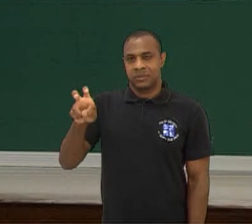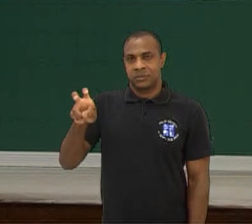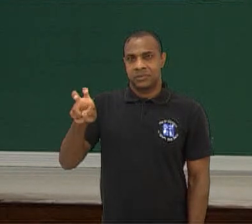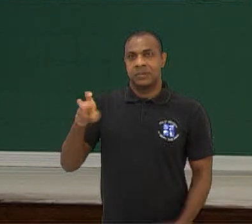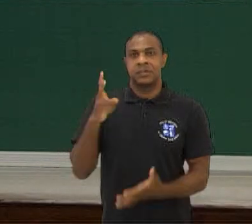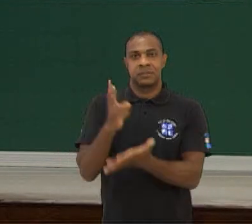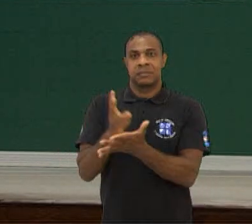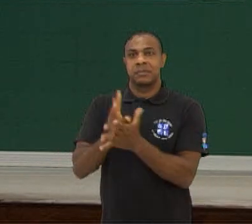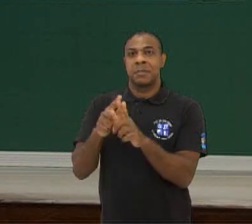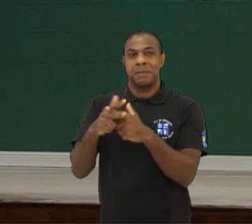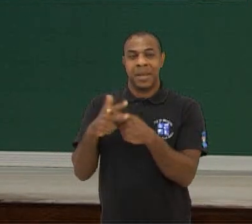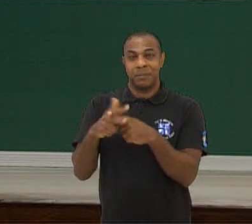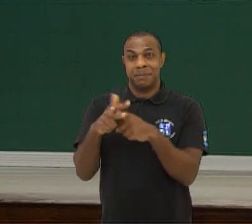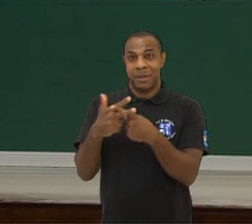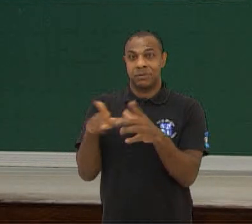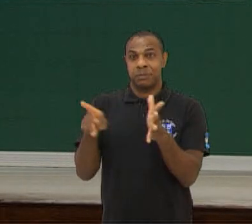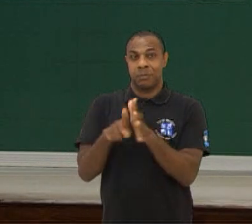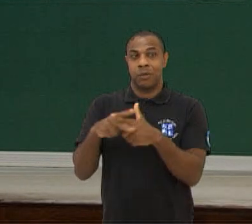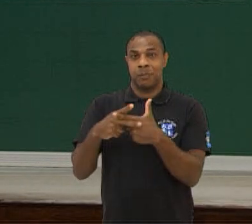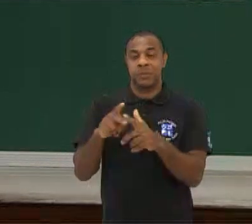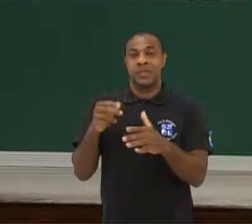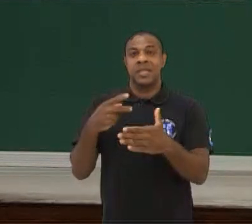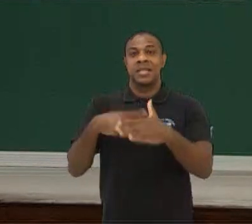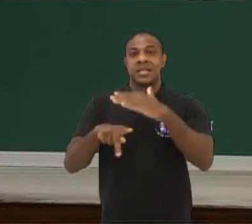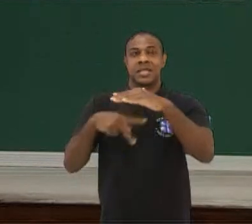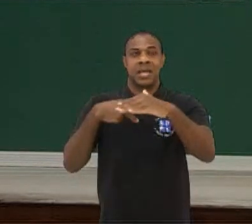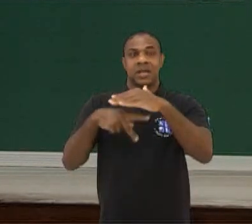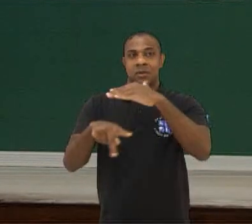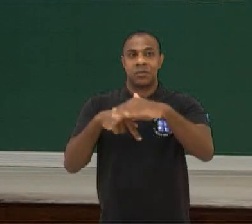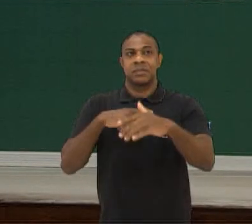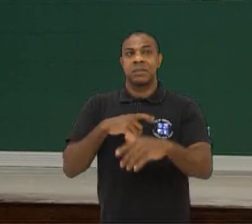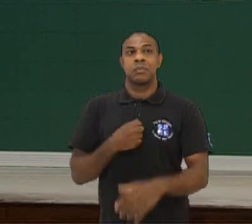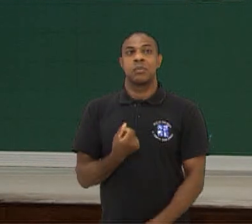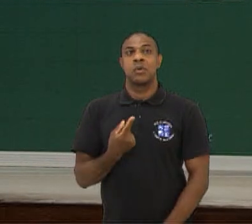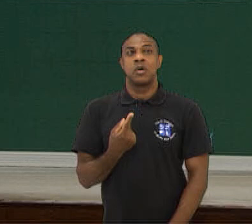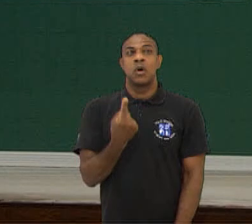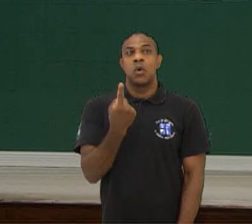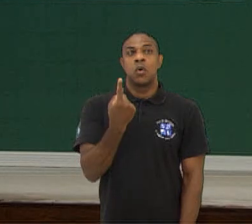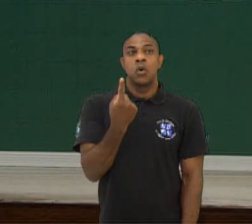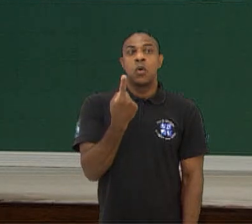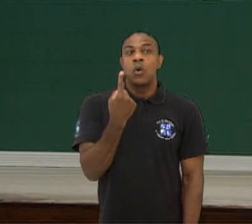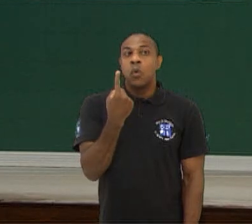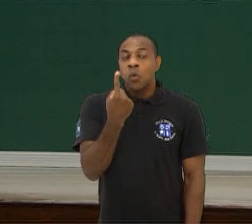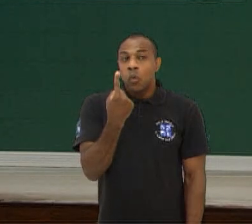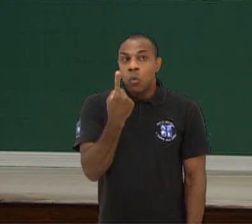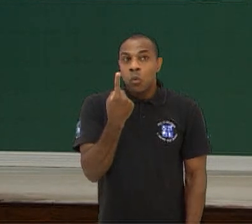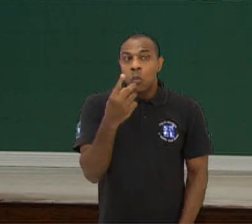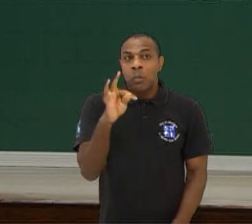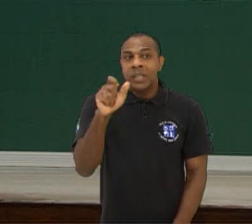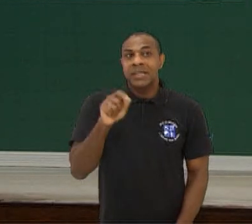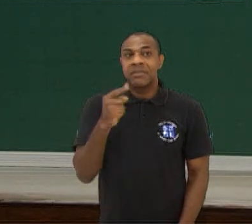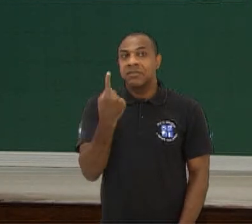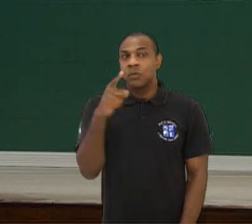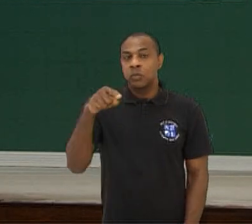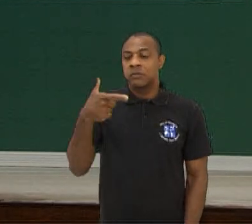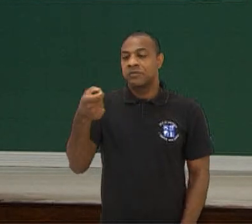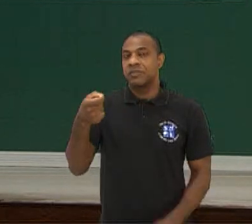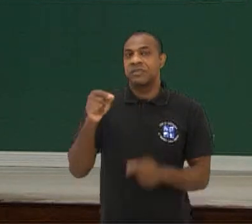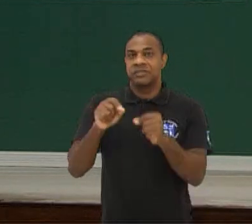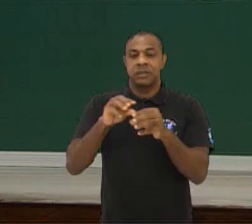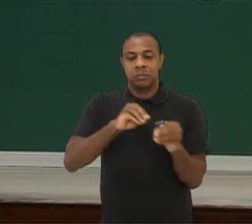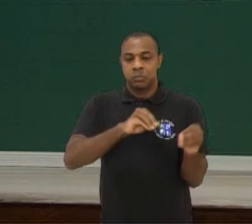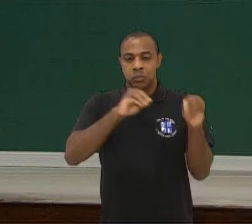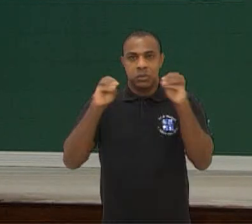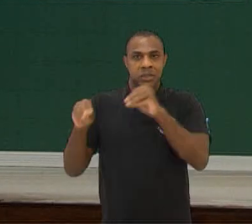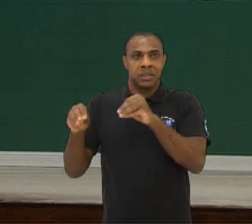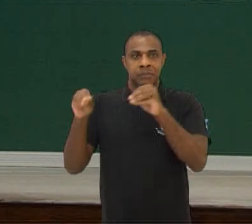de manutenção de conta de R$ 4,55 e uma taxa de R$ 1,20 por cada transferência realizada para contas de outros bancos. Então,